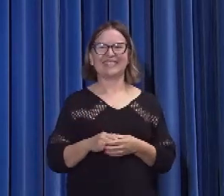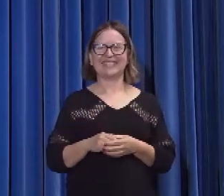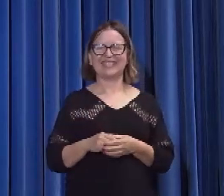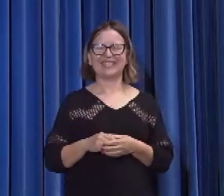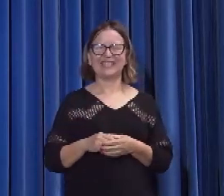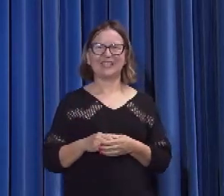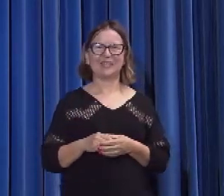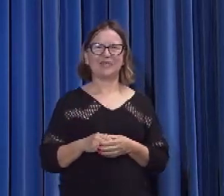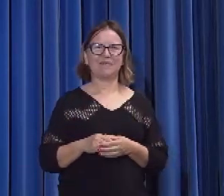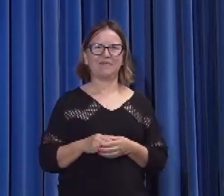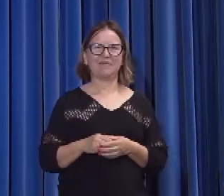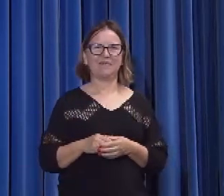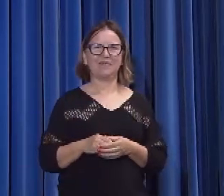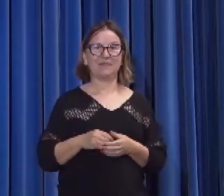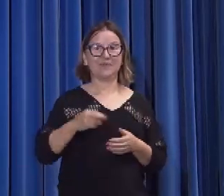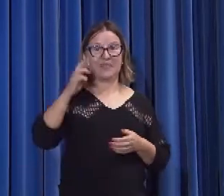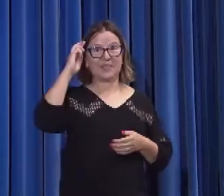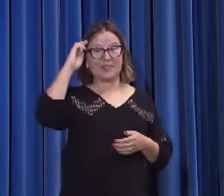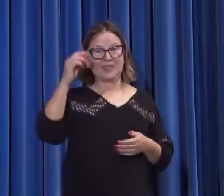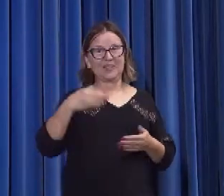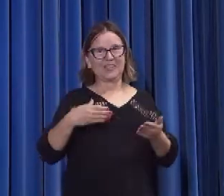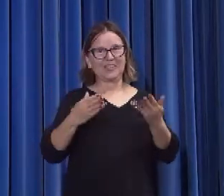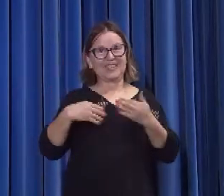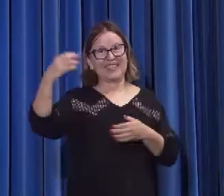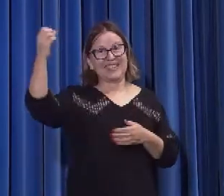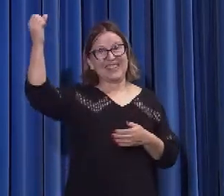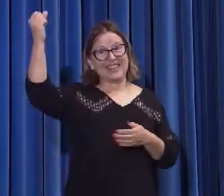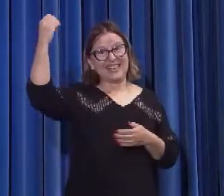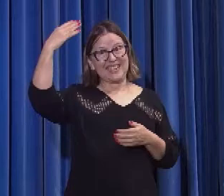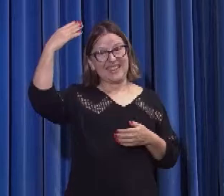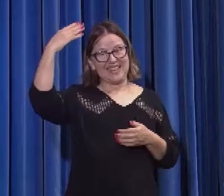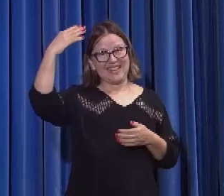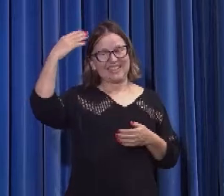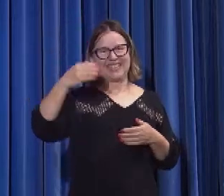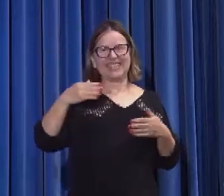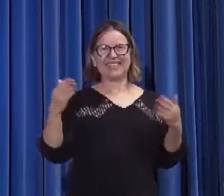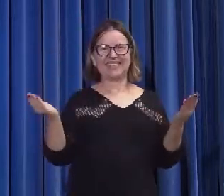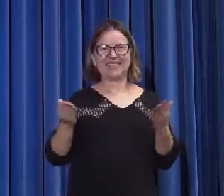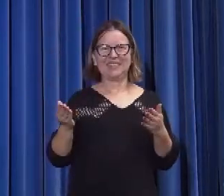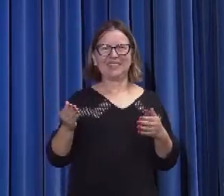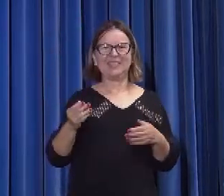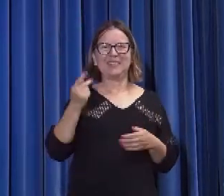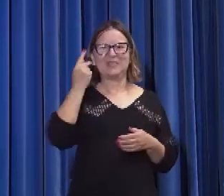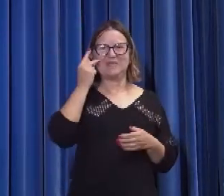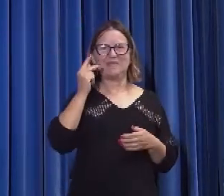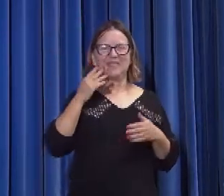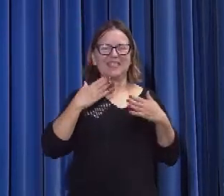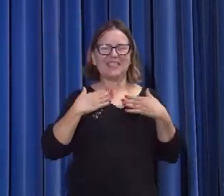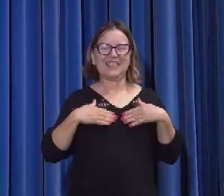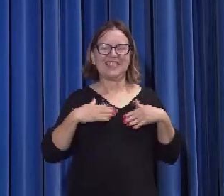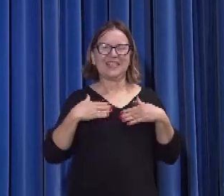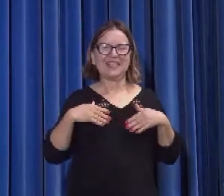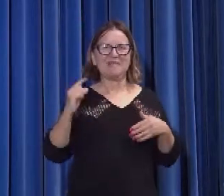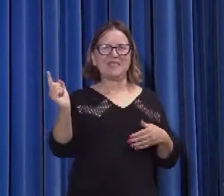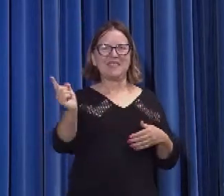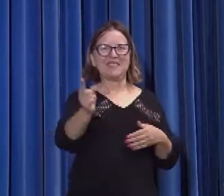E que o Senhor nos dê graça nesta noite para acalmar o nosso coração,